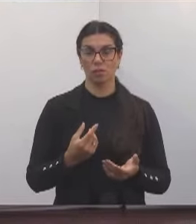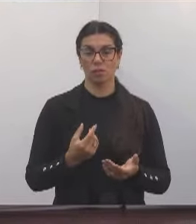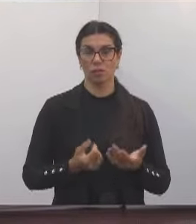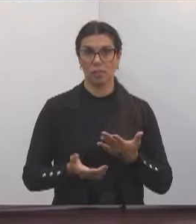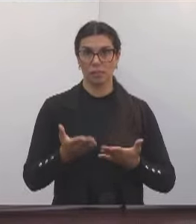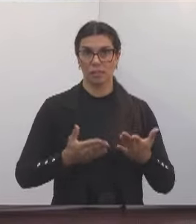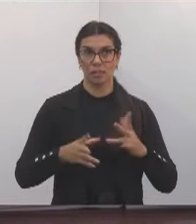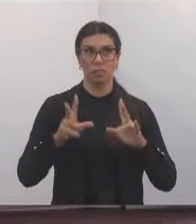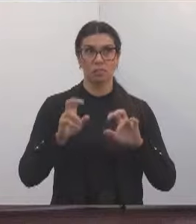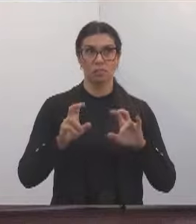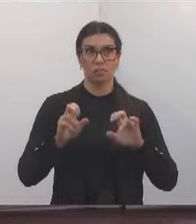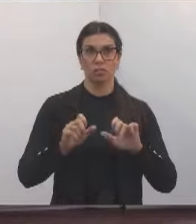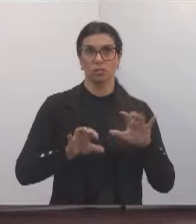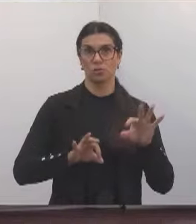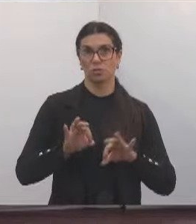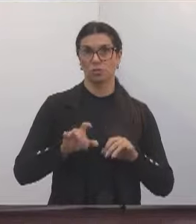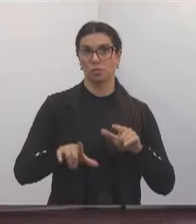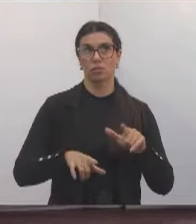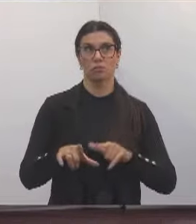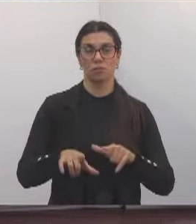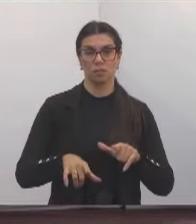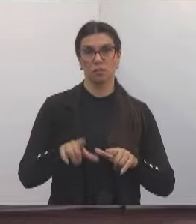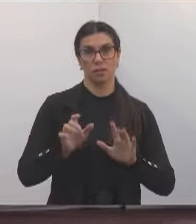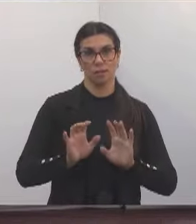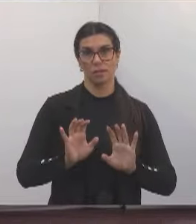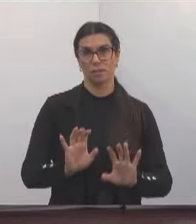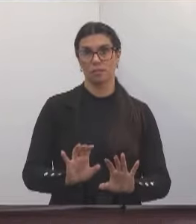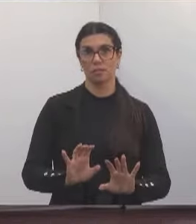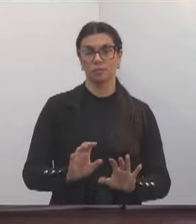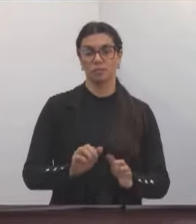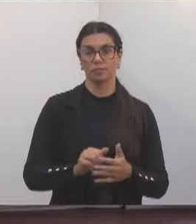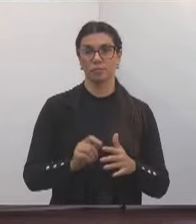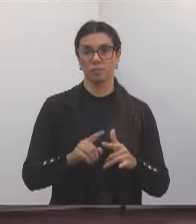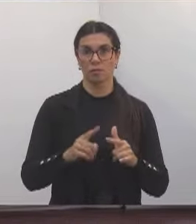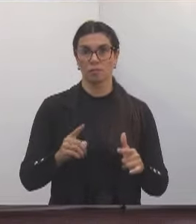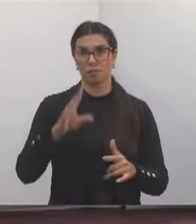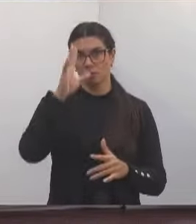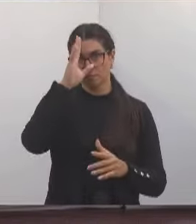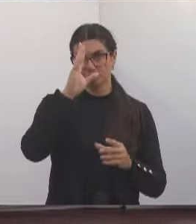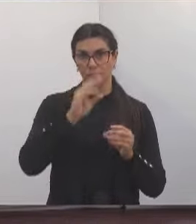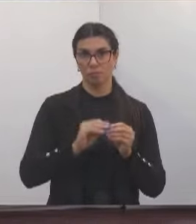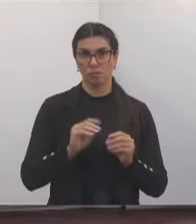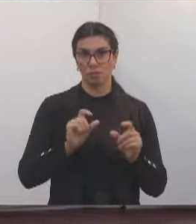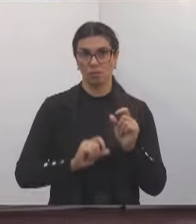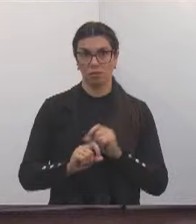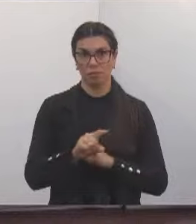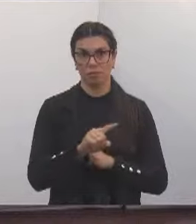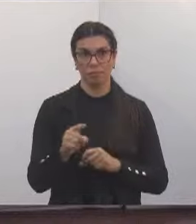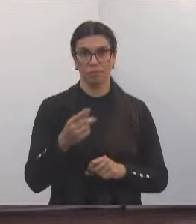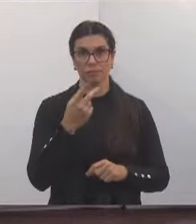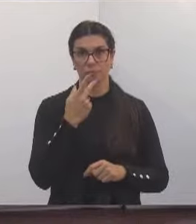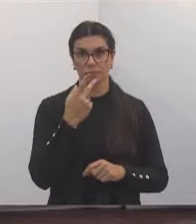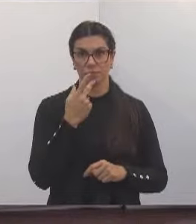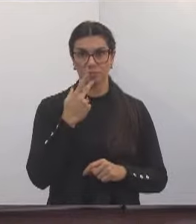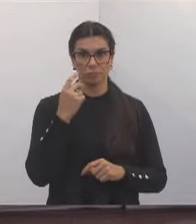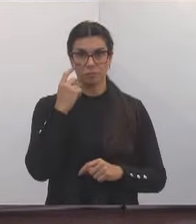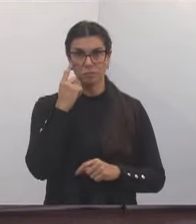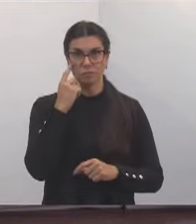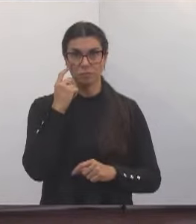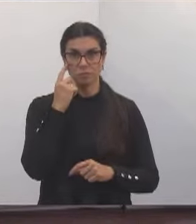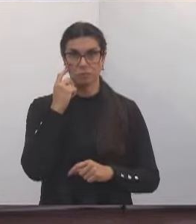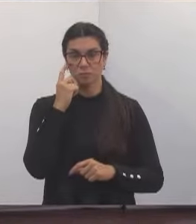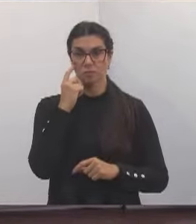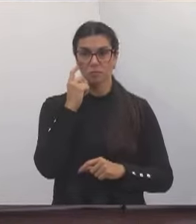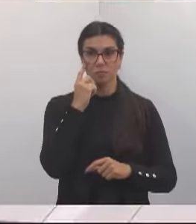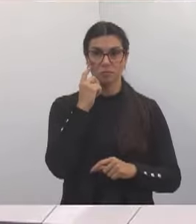desse tema na Justiça do Trabalho, é assim que funciona. Mas eu entendo o que você está falando, mas é só uma discussão boa para se fazer.